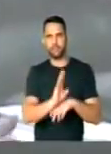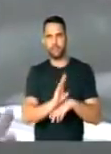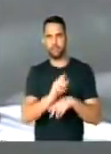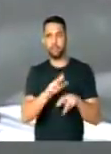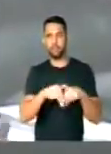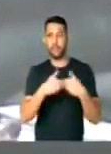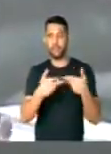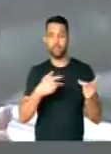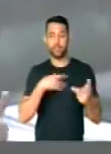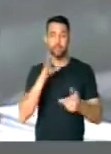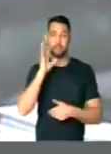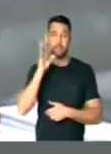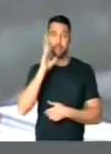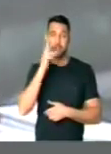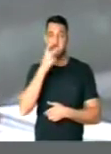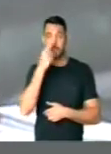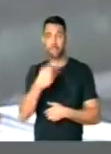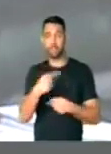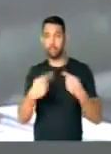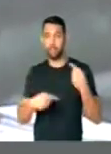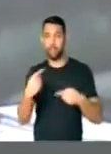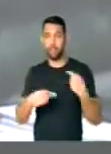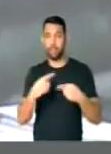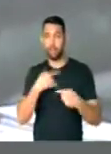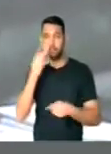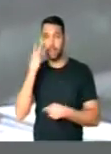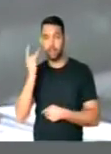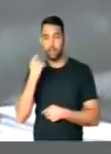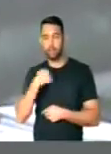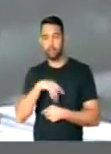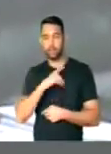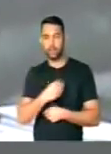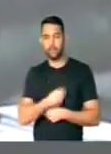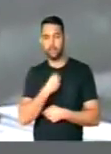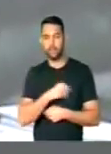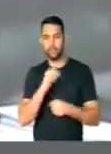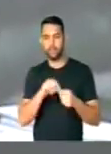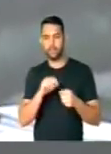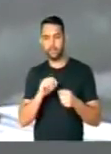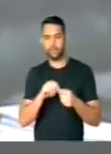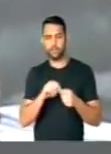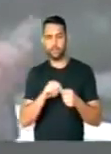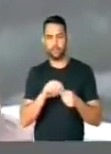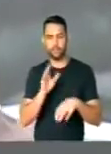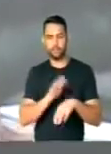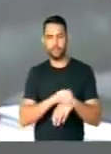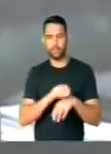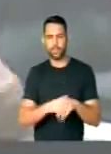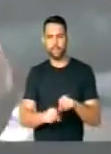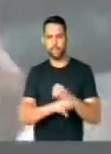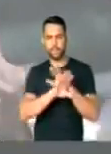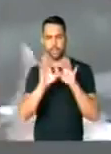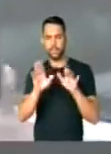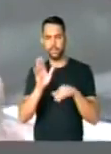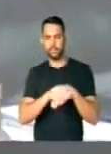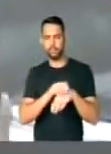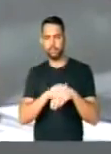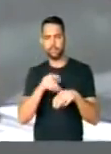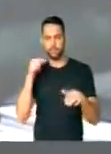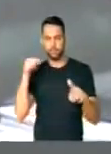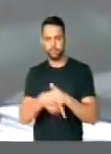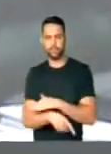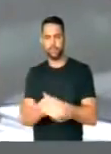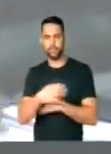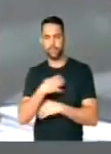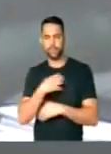portanto eu penso que este debate amanhã nós devemos fazê lo com mais transparência com mais profundidade